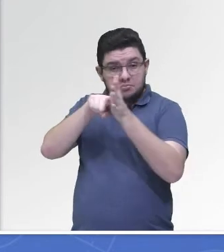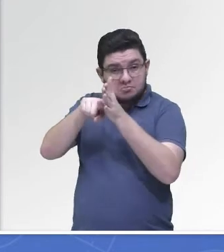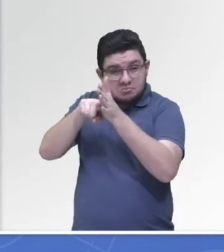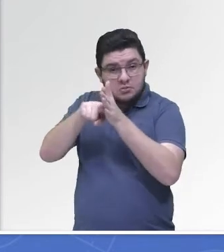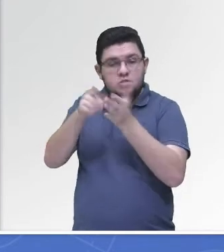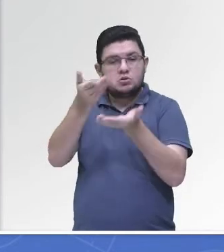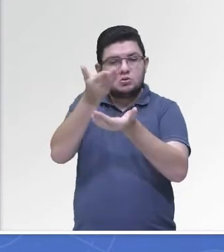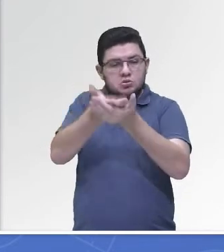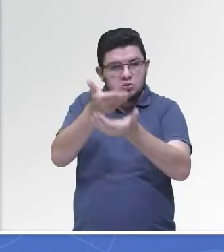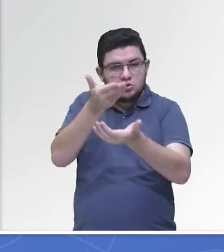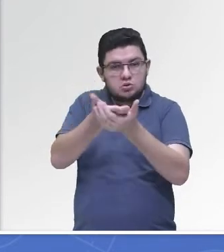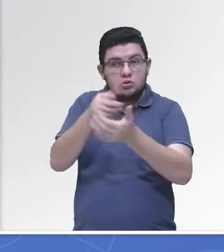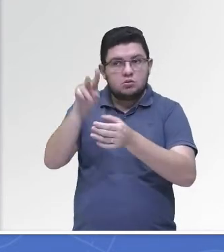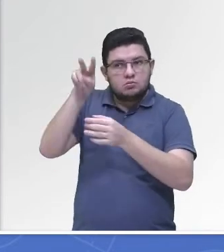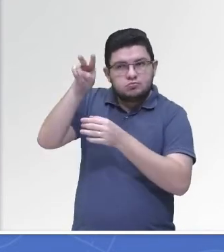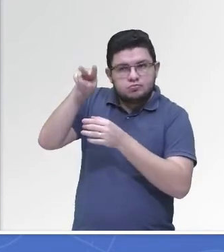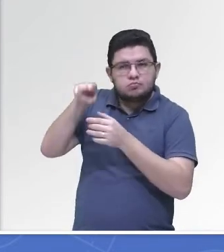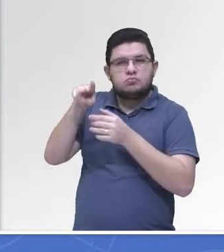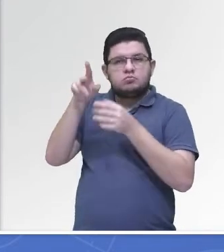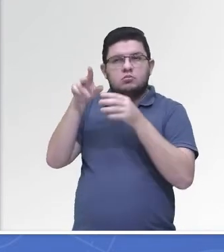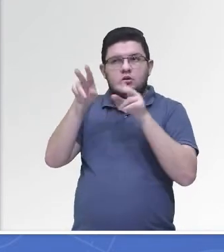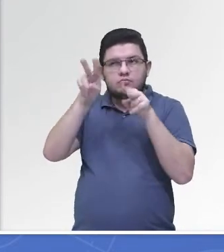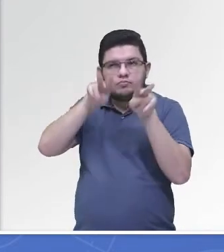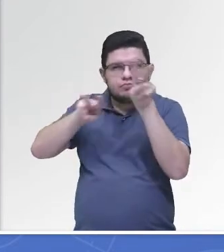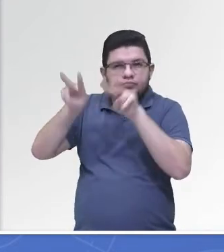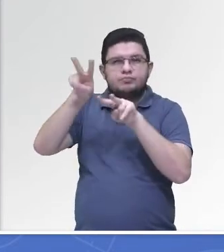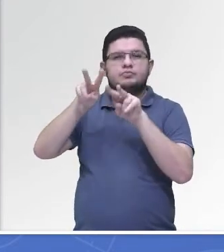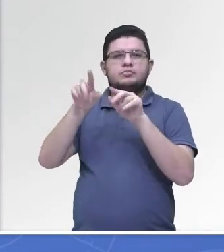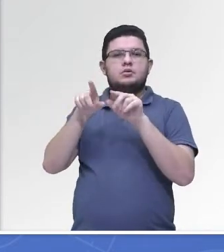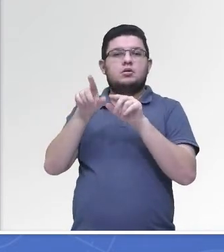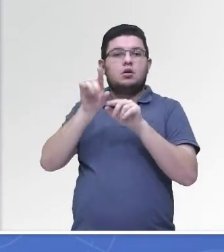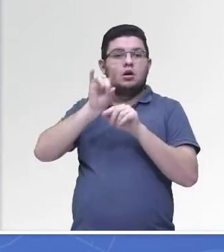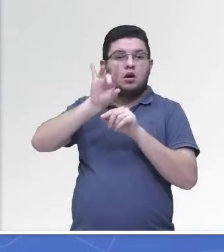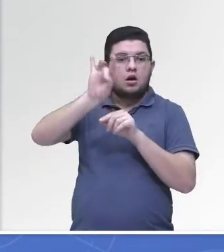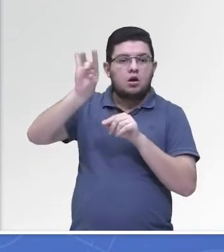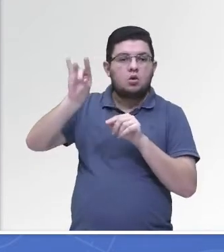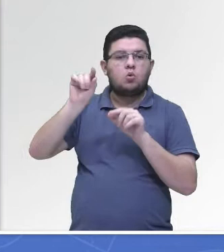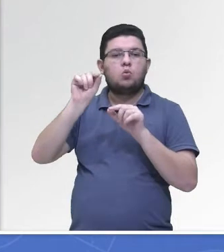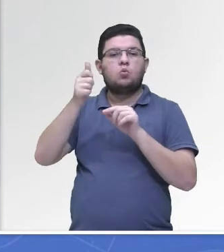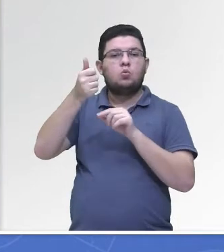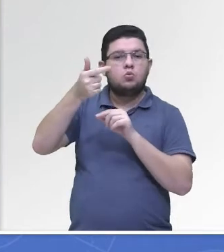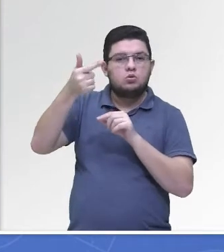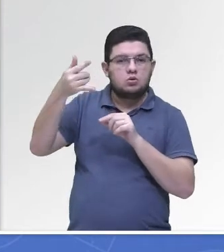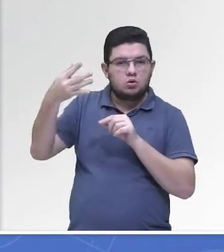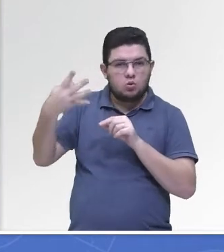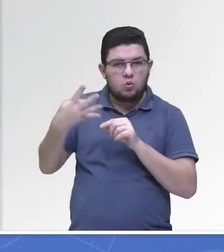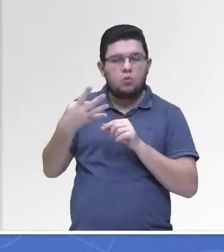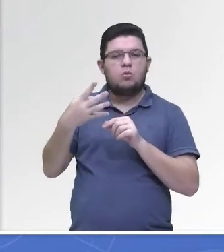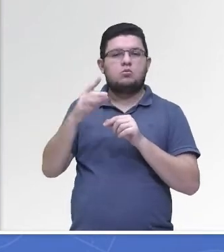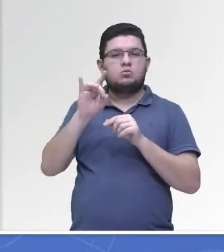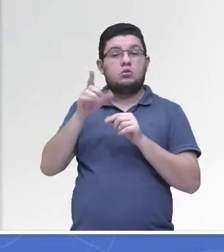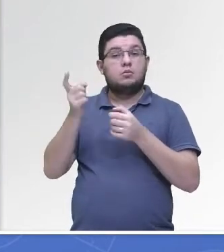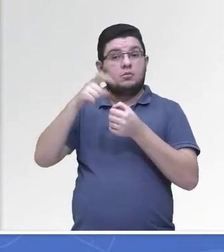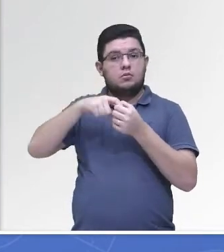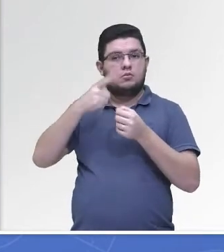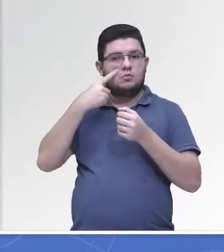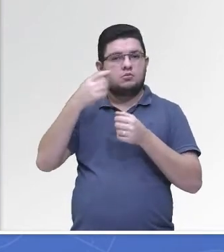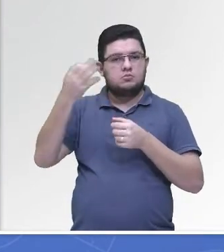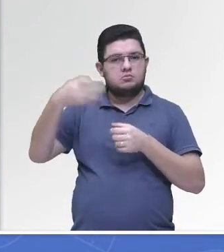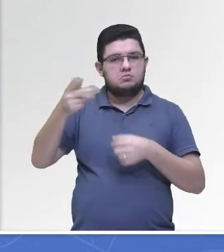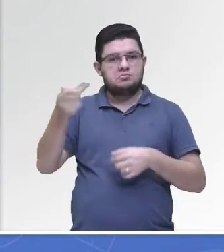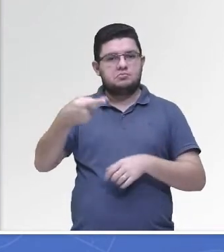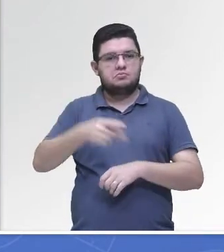estudem, avaliem cada átomo de carbono, somente o 1, 2, o 3 e o 4, e depois a gente volta para a nossa